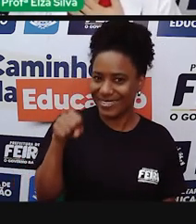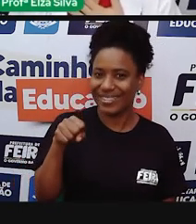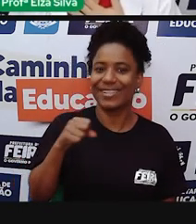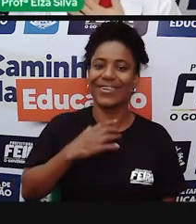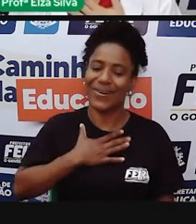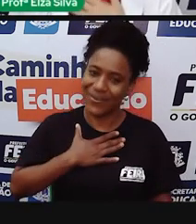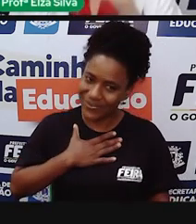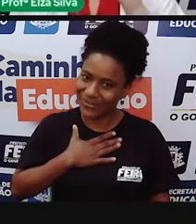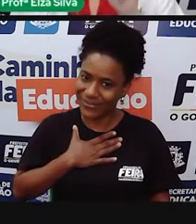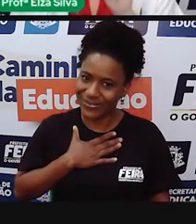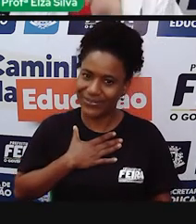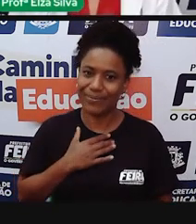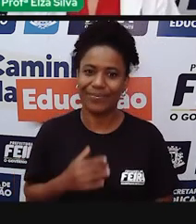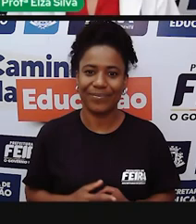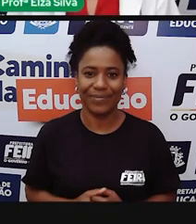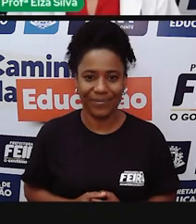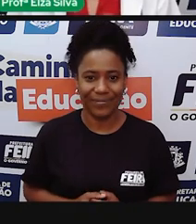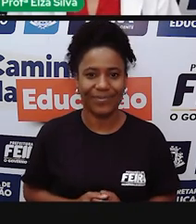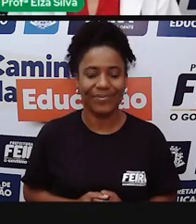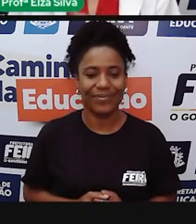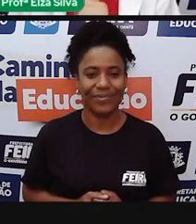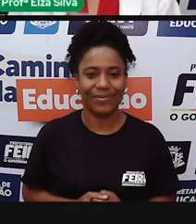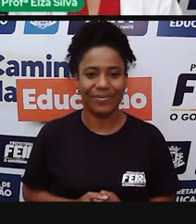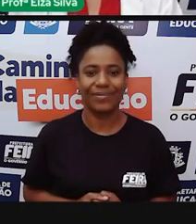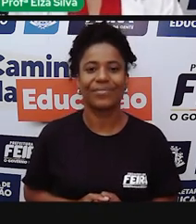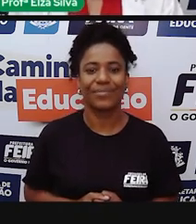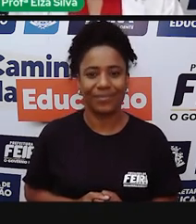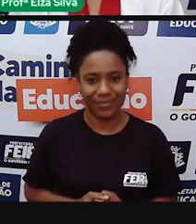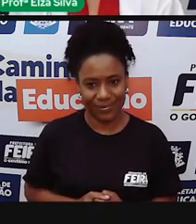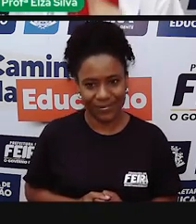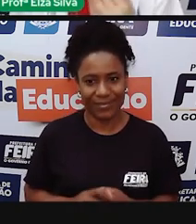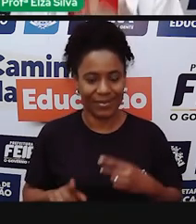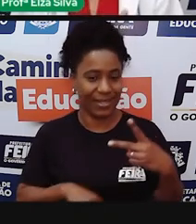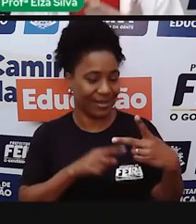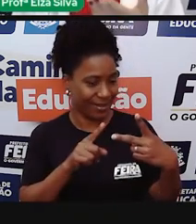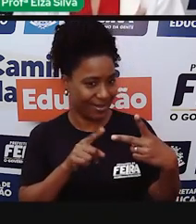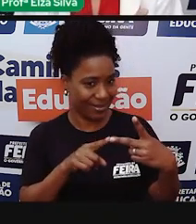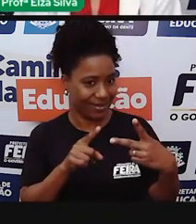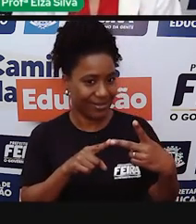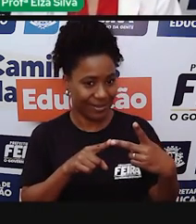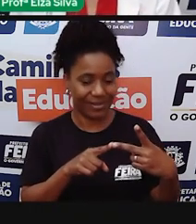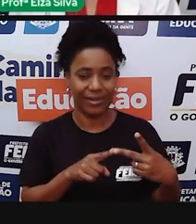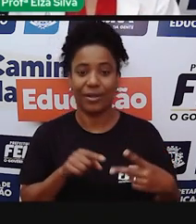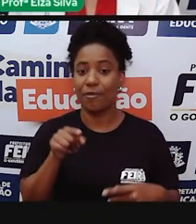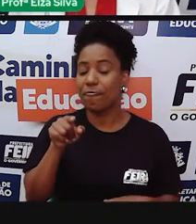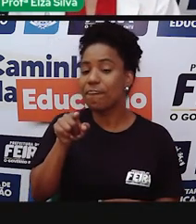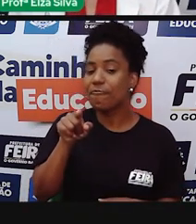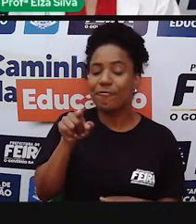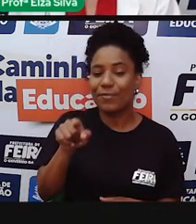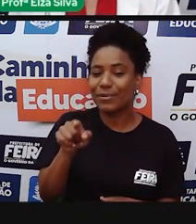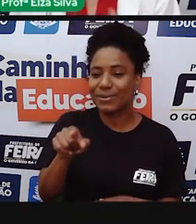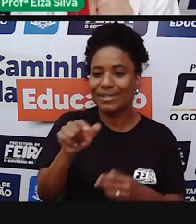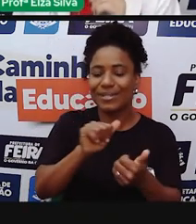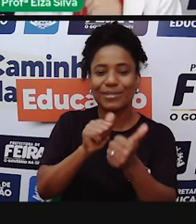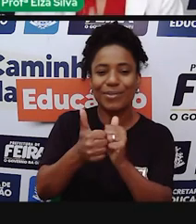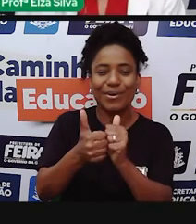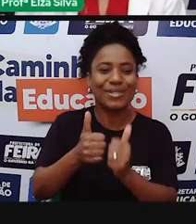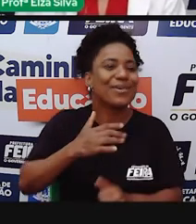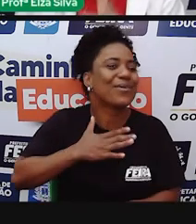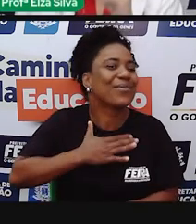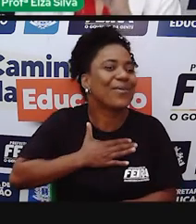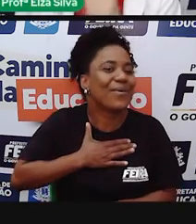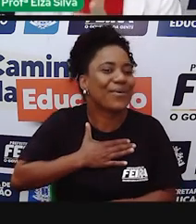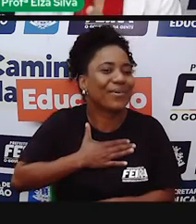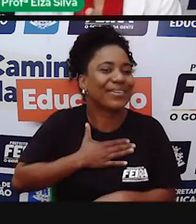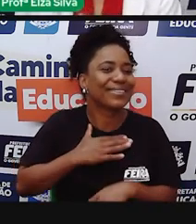gosto. Number two. What sport do you like? Que esportes você gosta? Então, você vai